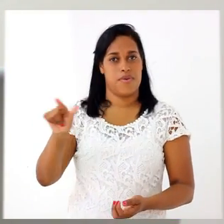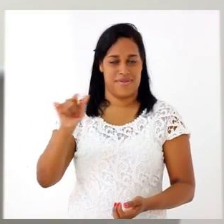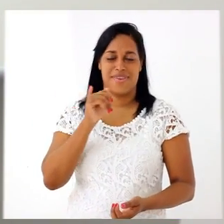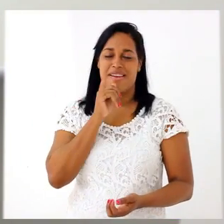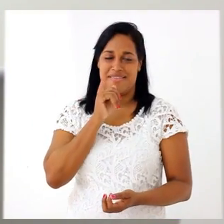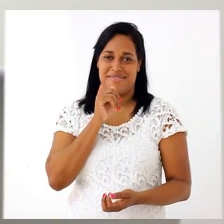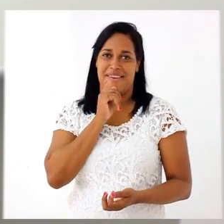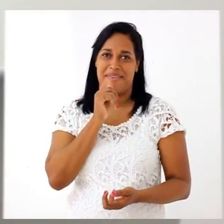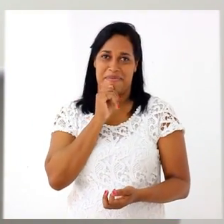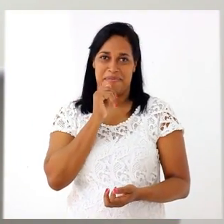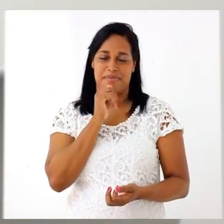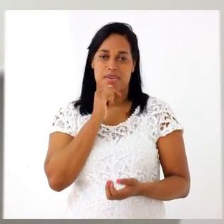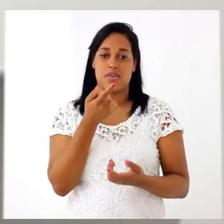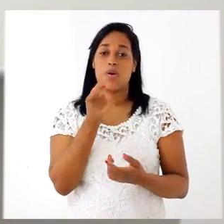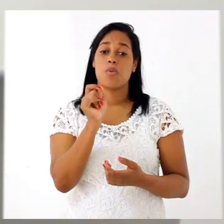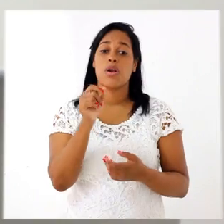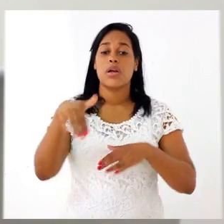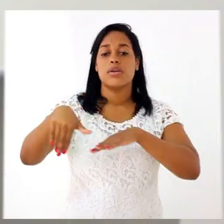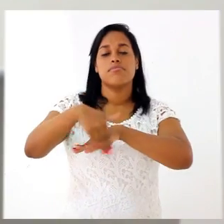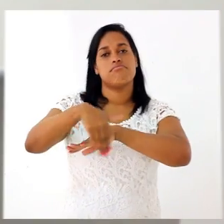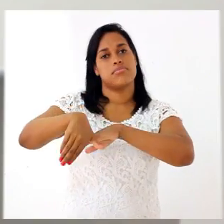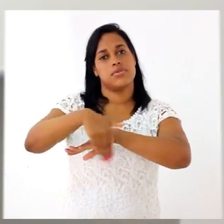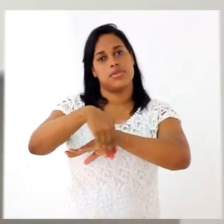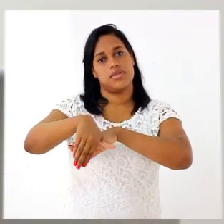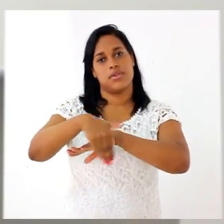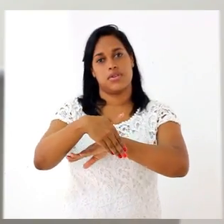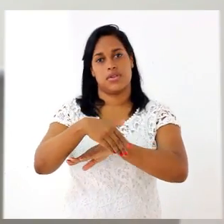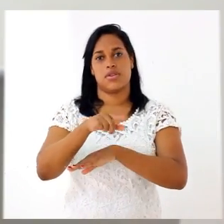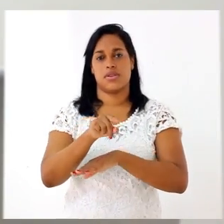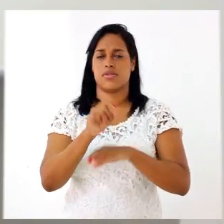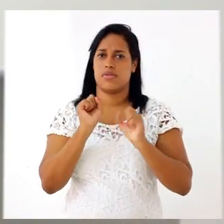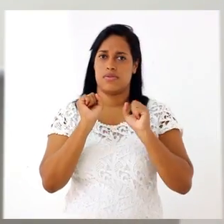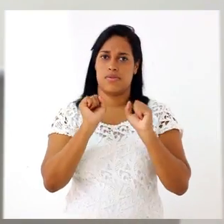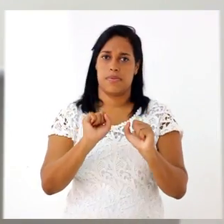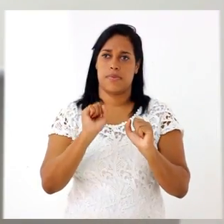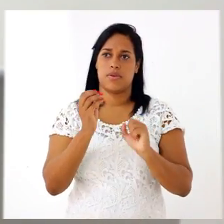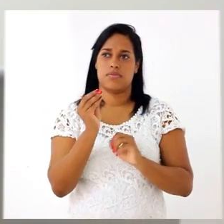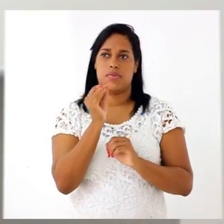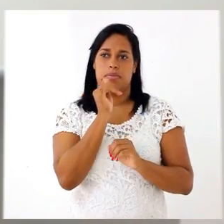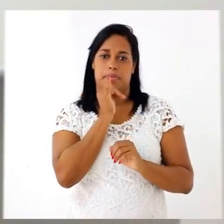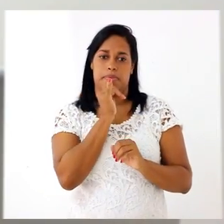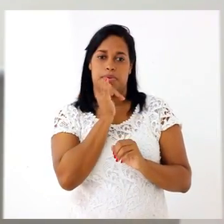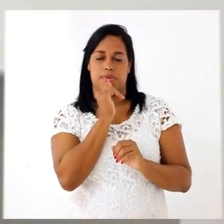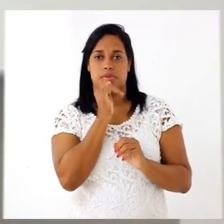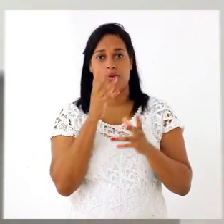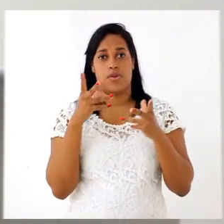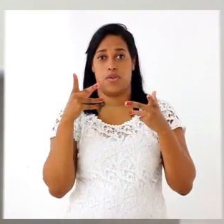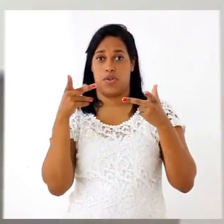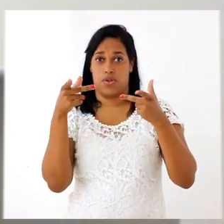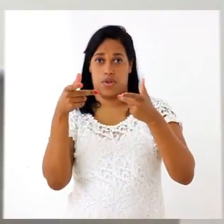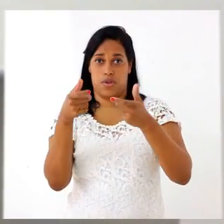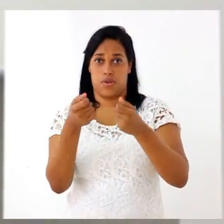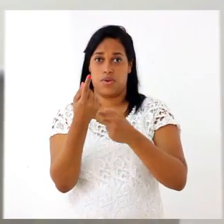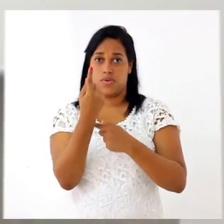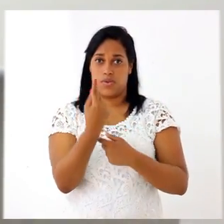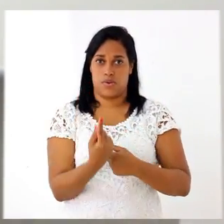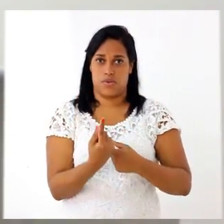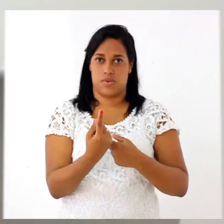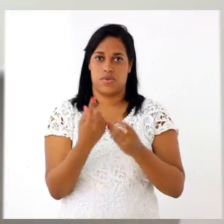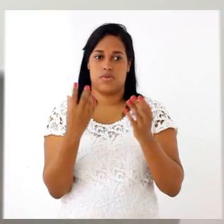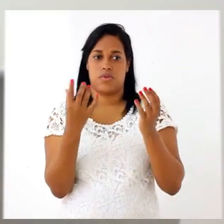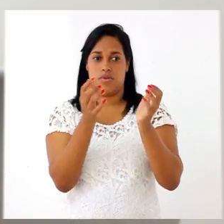Um outro exemplo é de endereço. O endereço você pode colocar tudo em um atributo